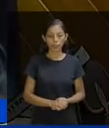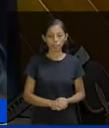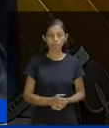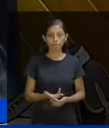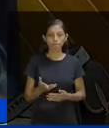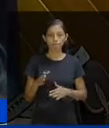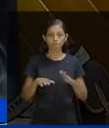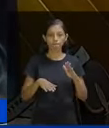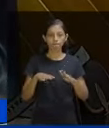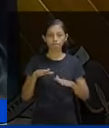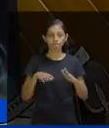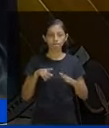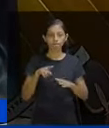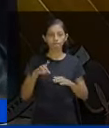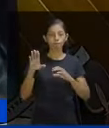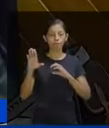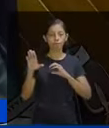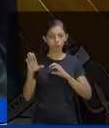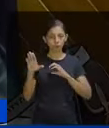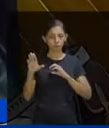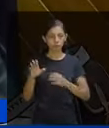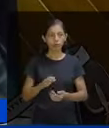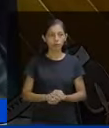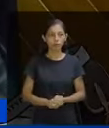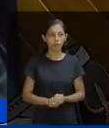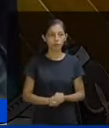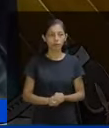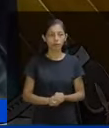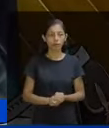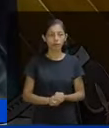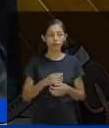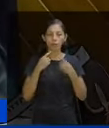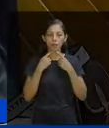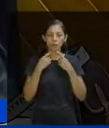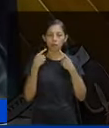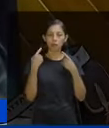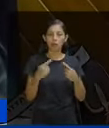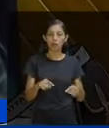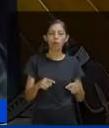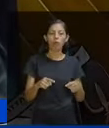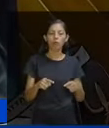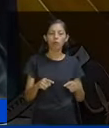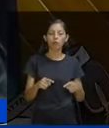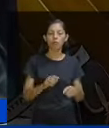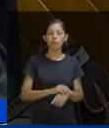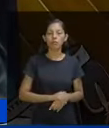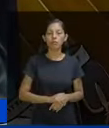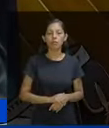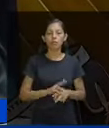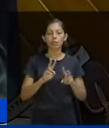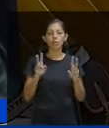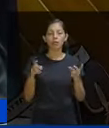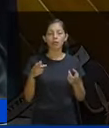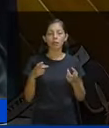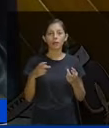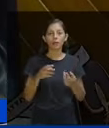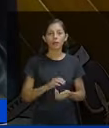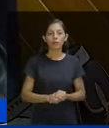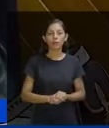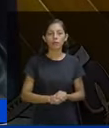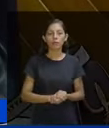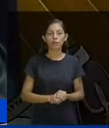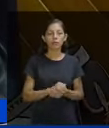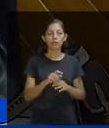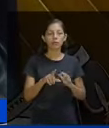atuação do magistrado eleitoral quando joga, entre aspas, joga na tela a súmula 73, sem